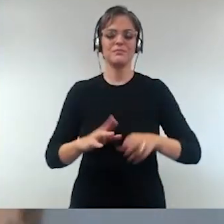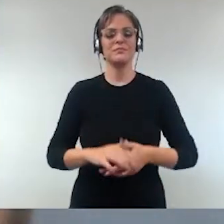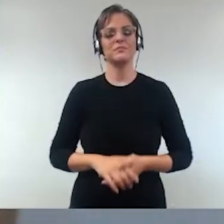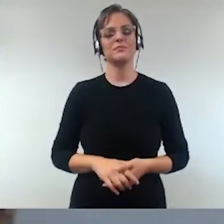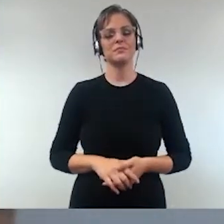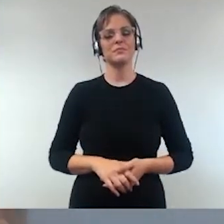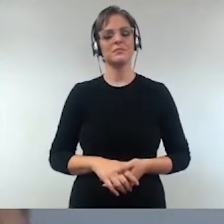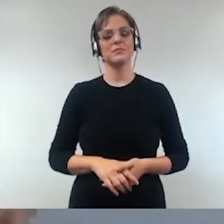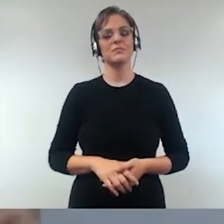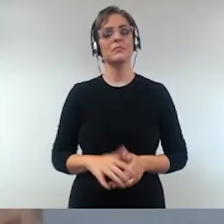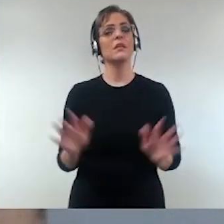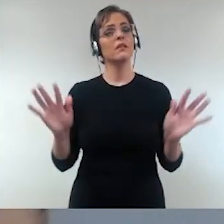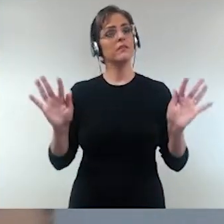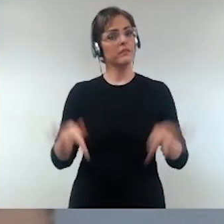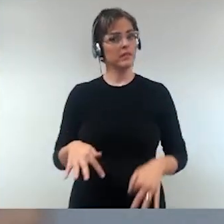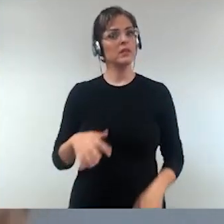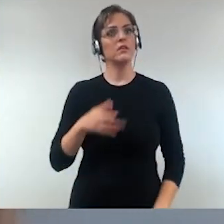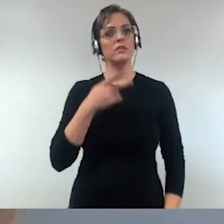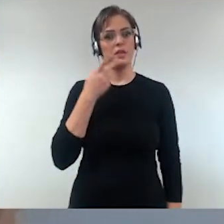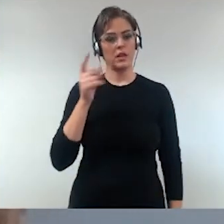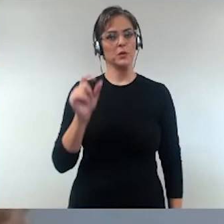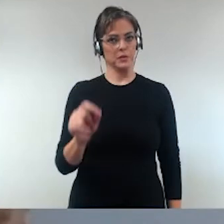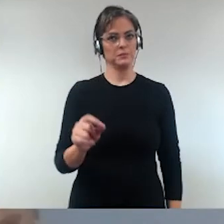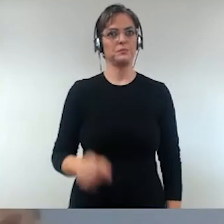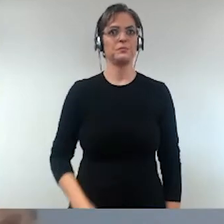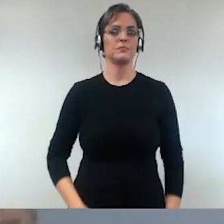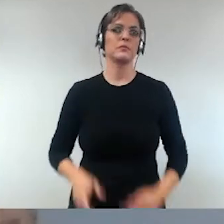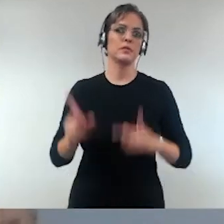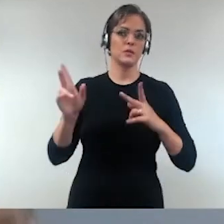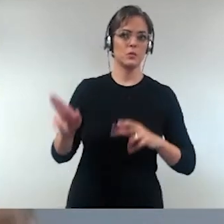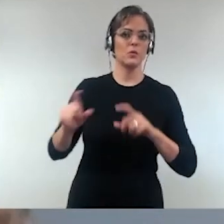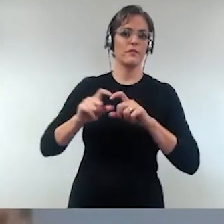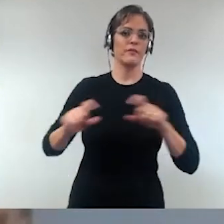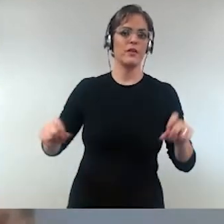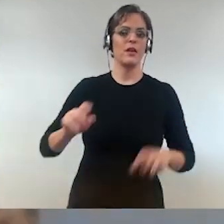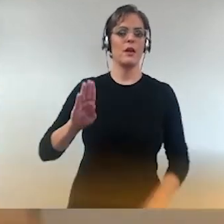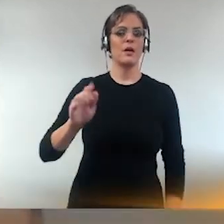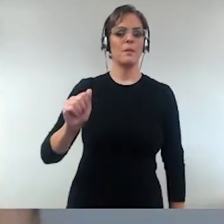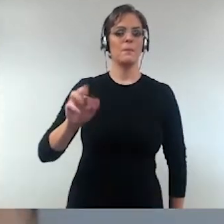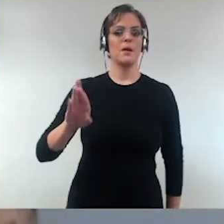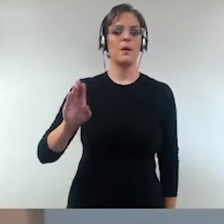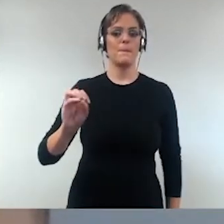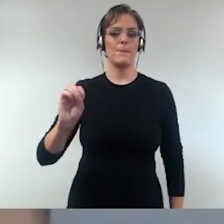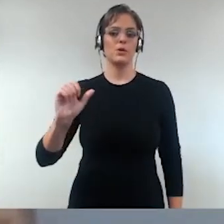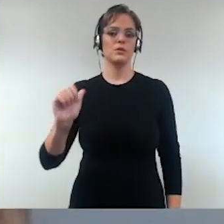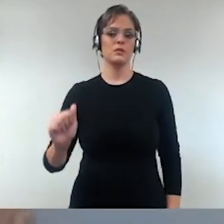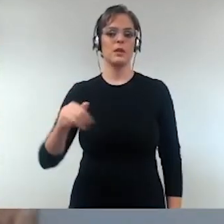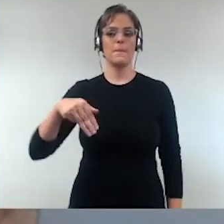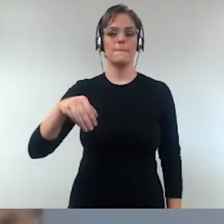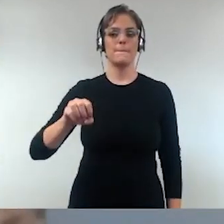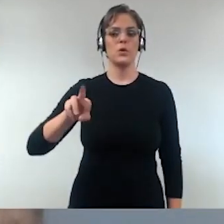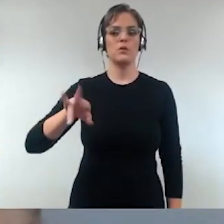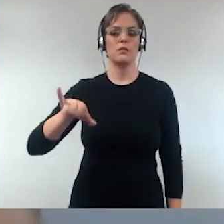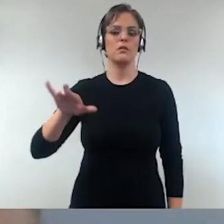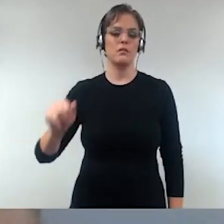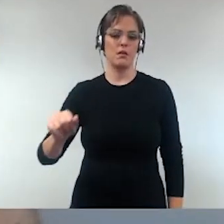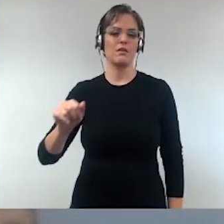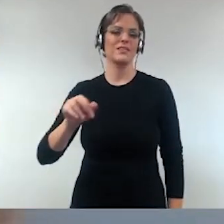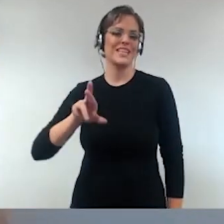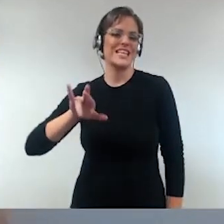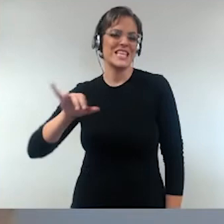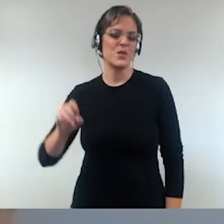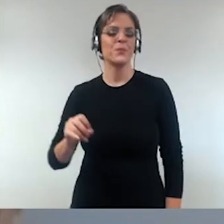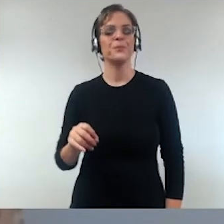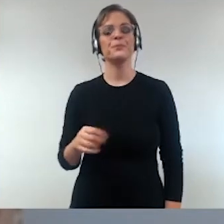terminar, a minha intenção, parafraseando aqui o Barbosa Moreira, né, que é um grande processualista carioca, foi de contribuir só